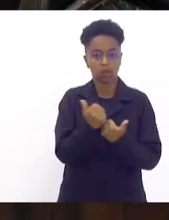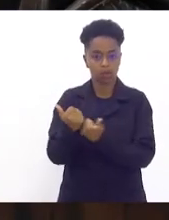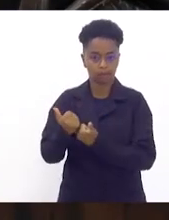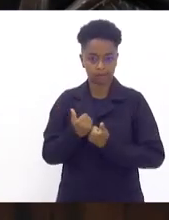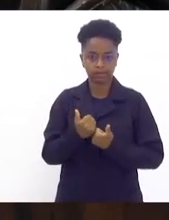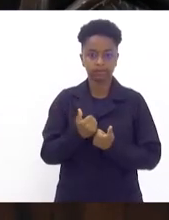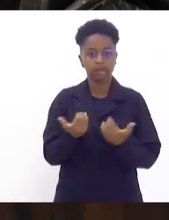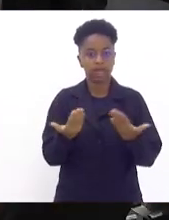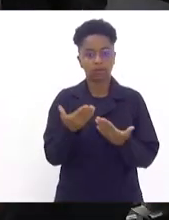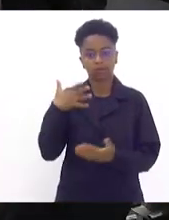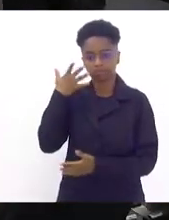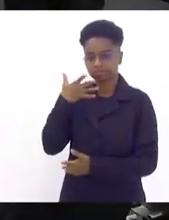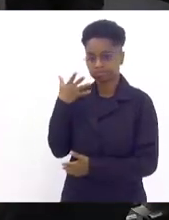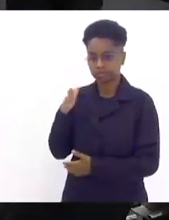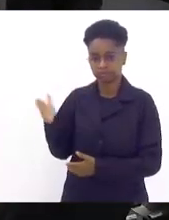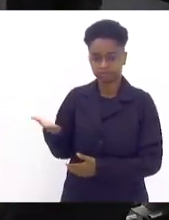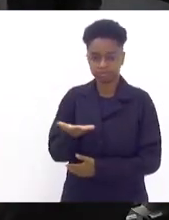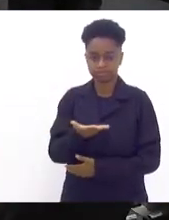do projeto.